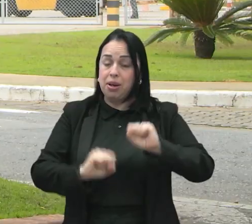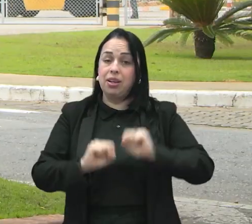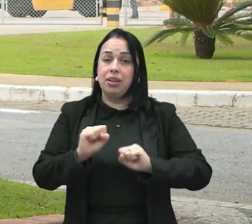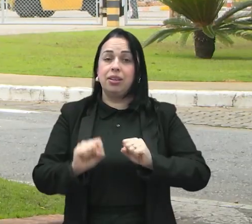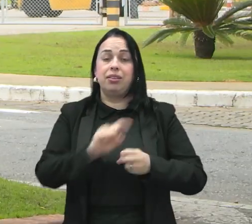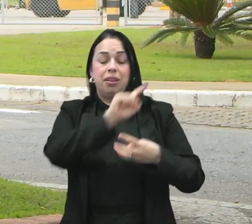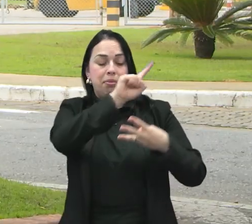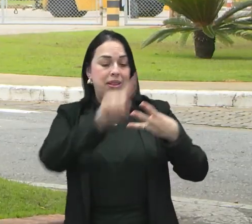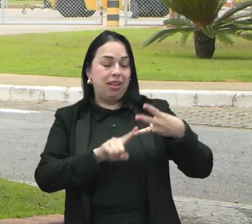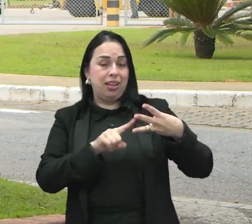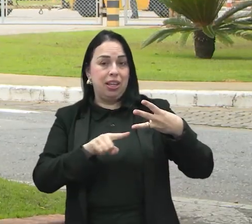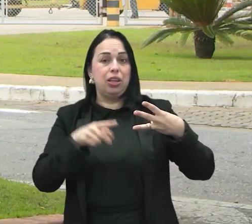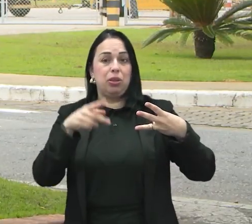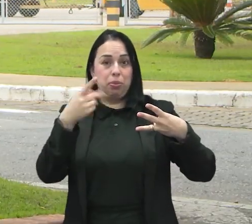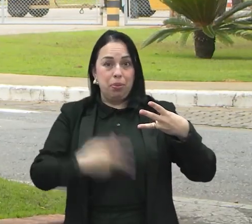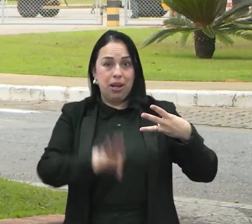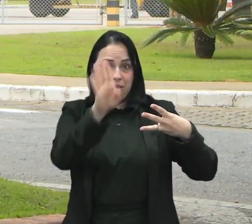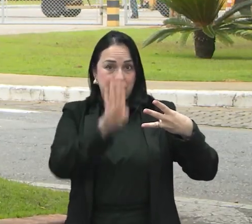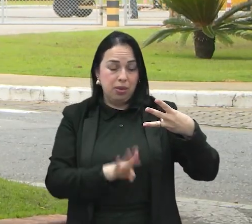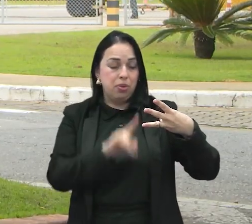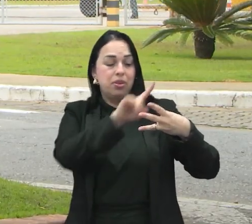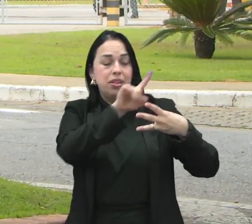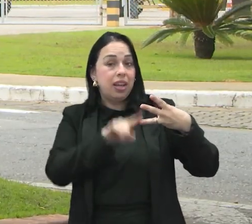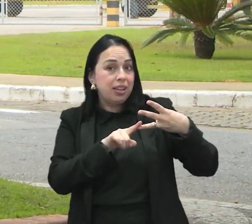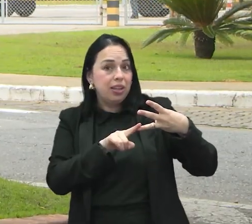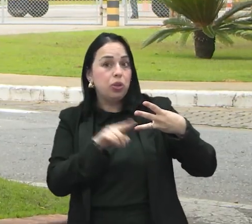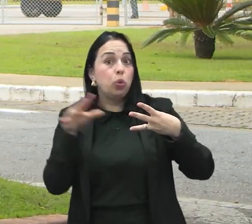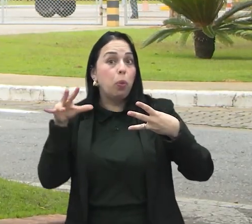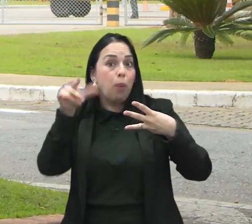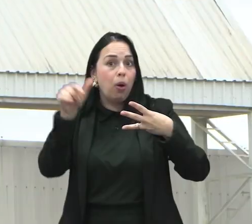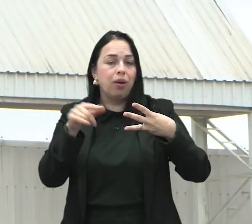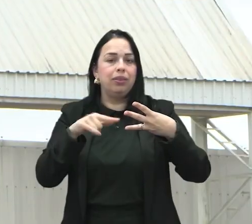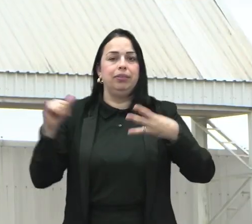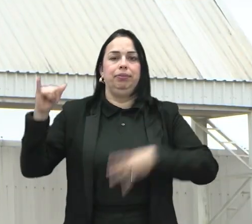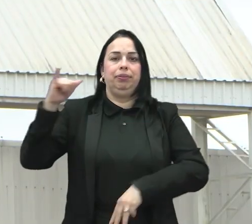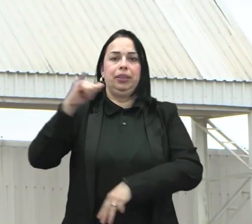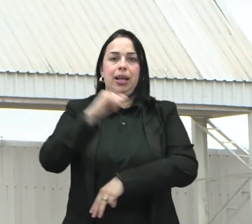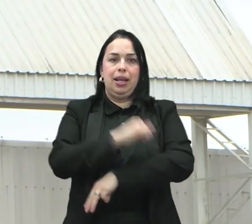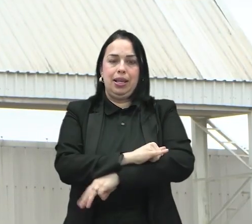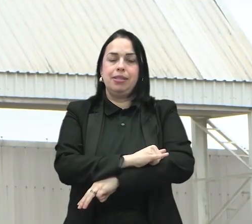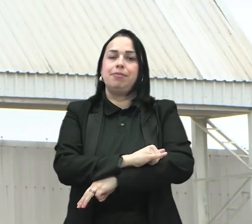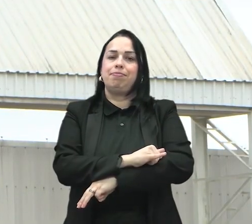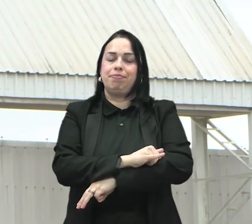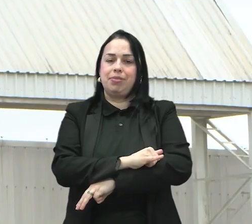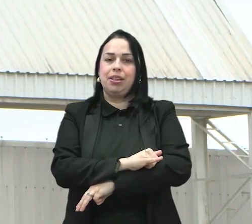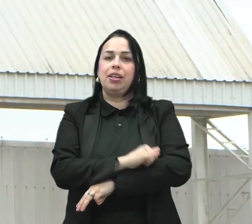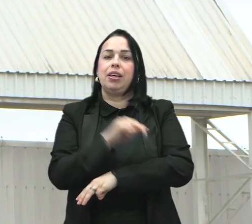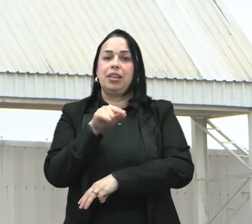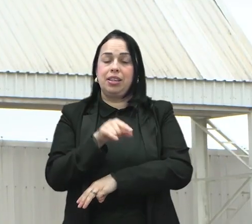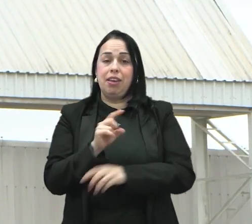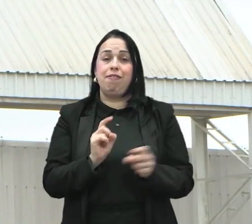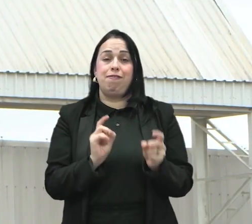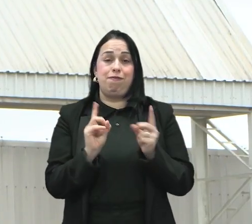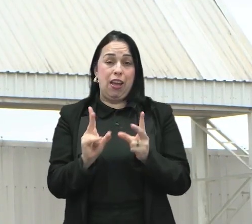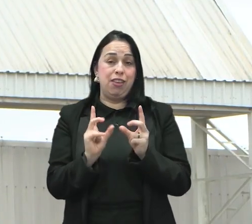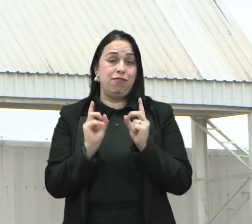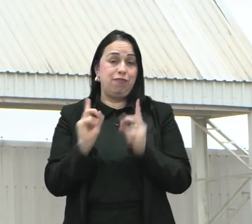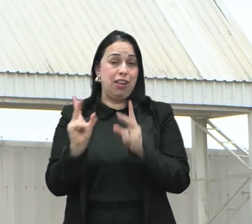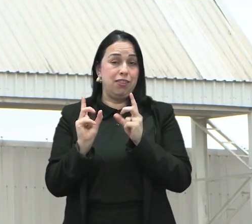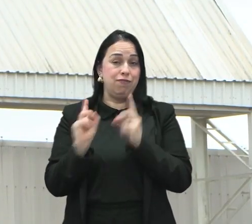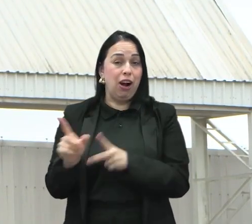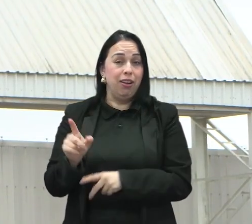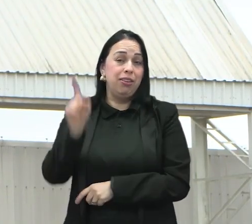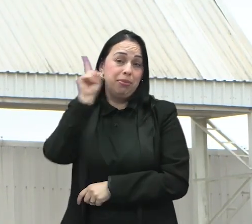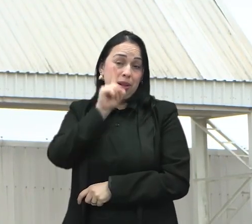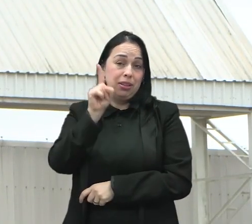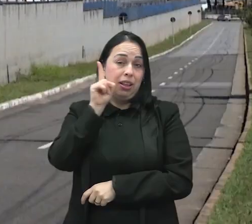do país e a terceira maior produtora de jatos comerciais do mundo, a Embraer é uma das empresas que mais marcam presença em